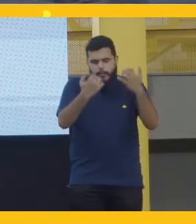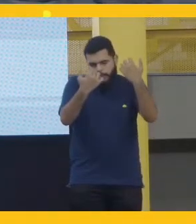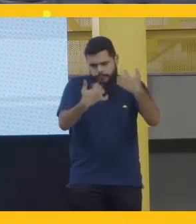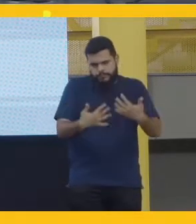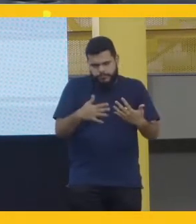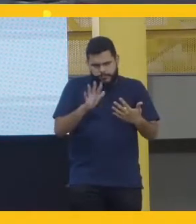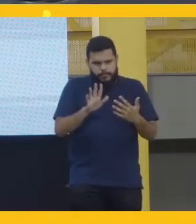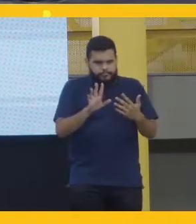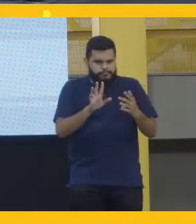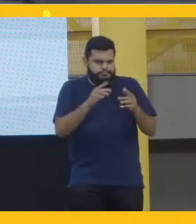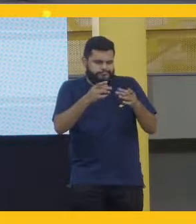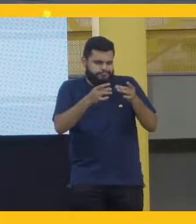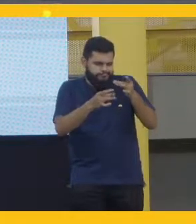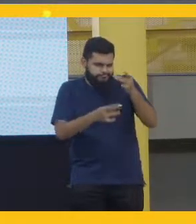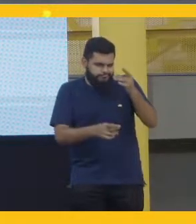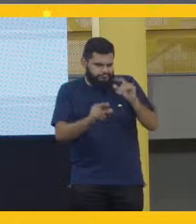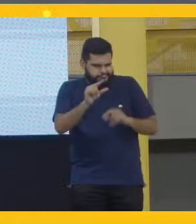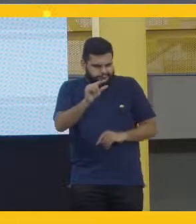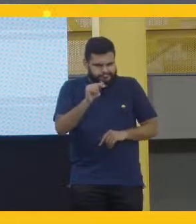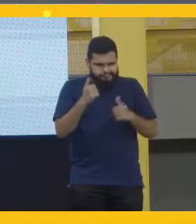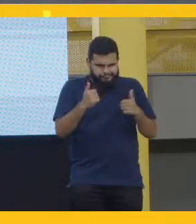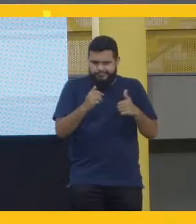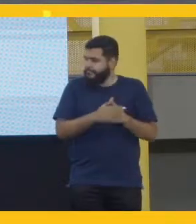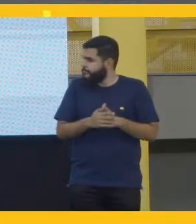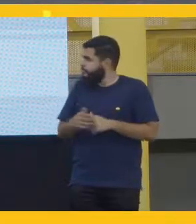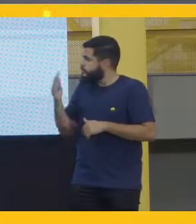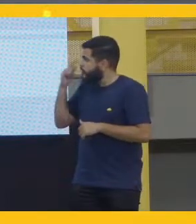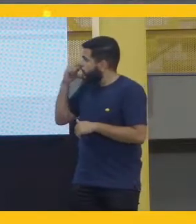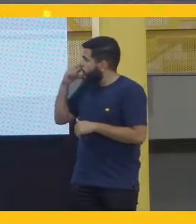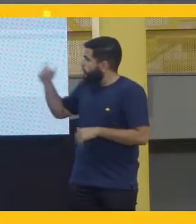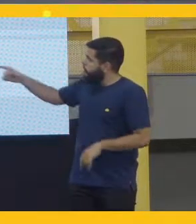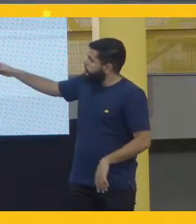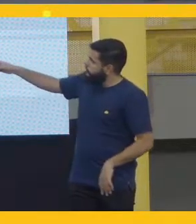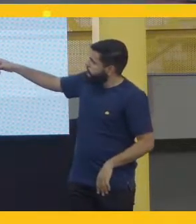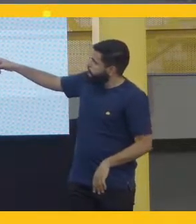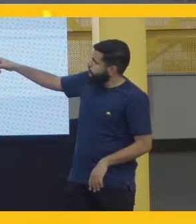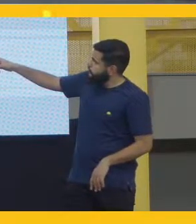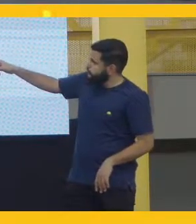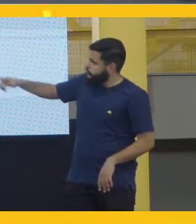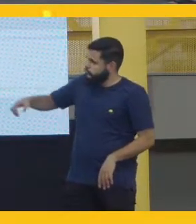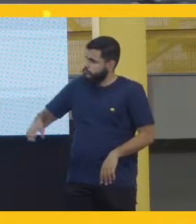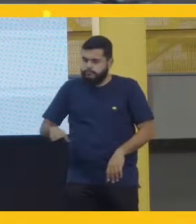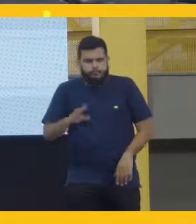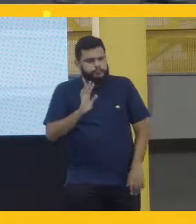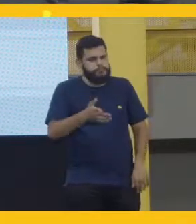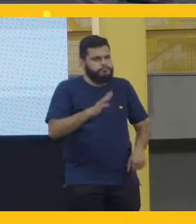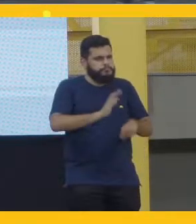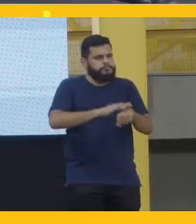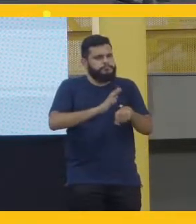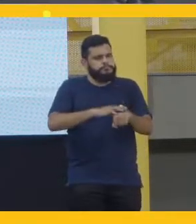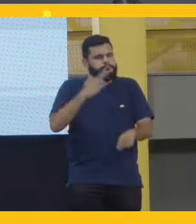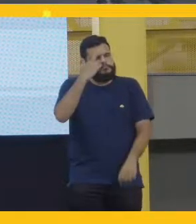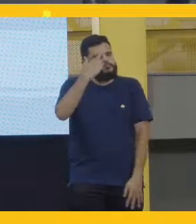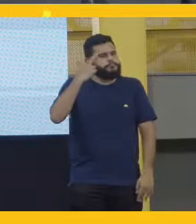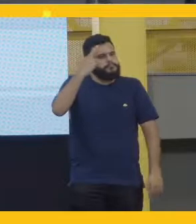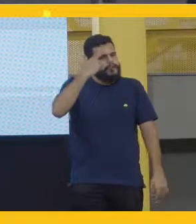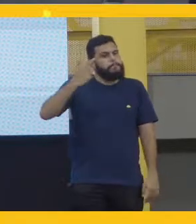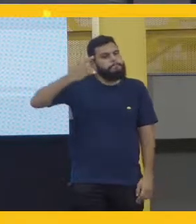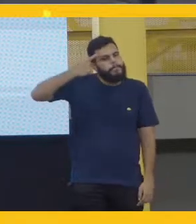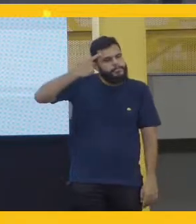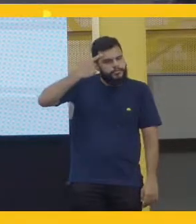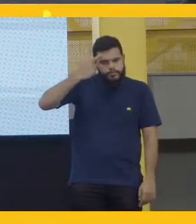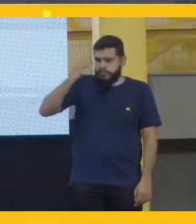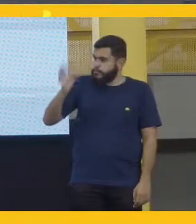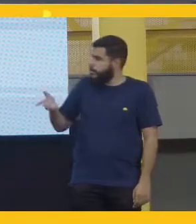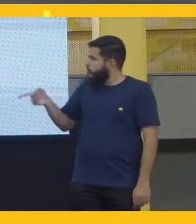mais sobre isso. Olha que legal. Vocês já se perguntaram, esse aqui é o